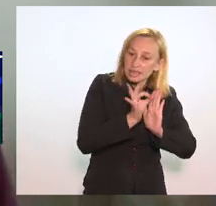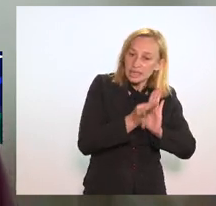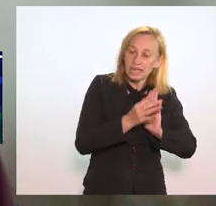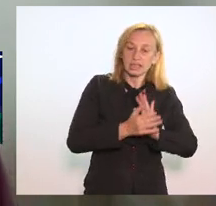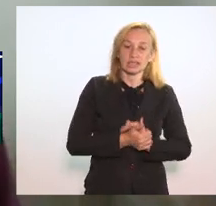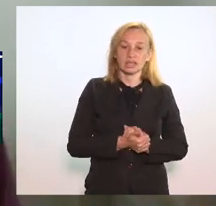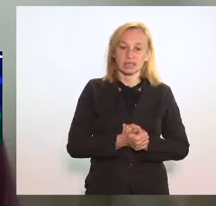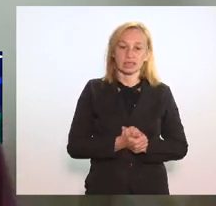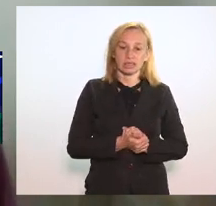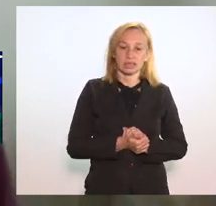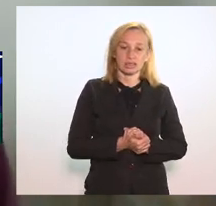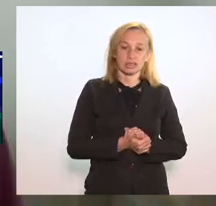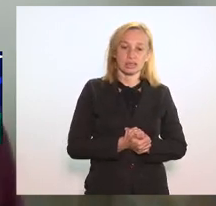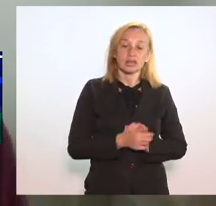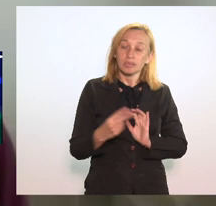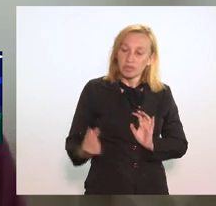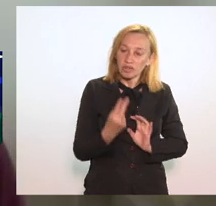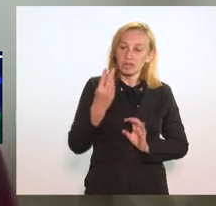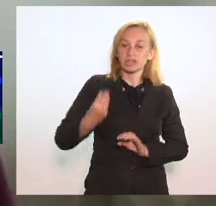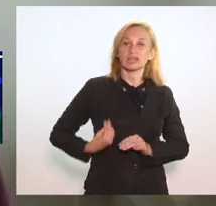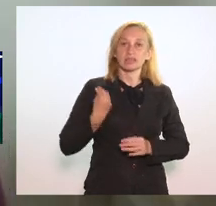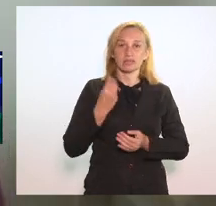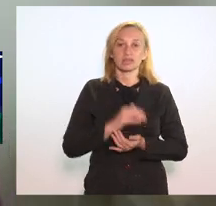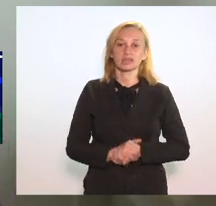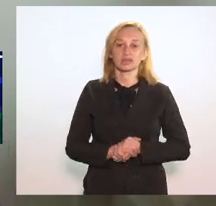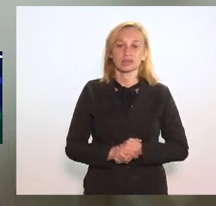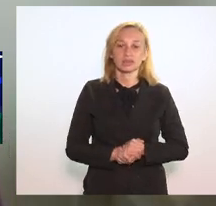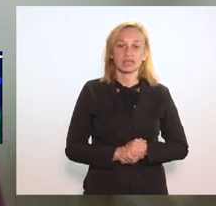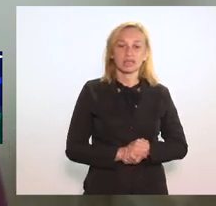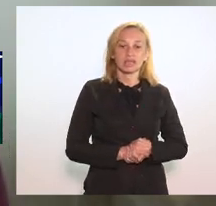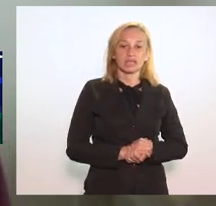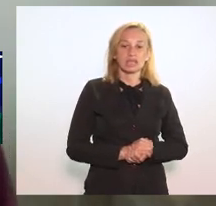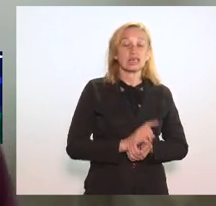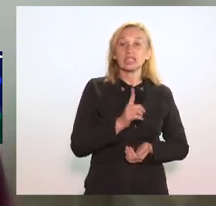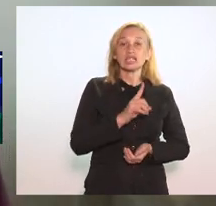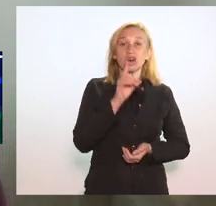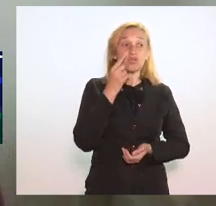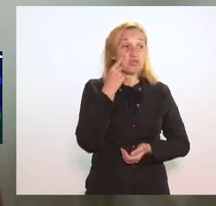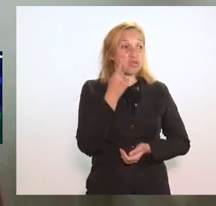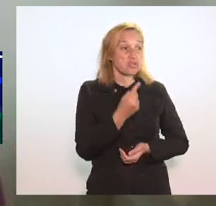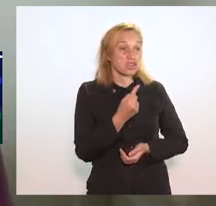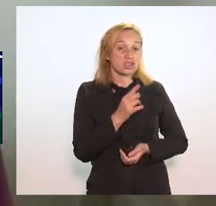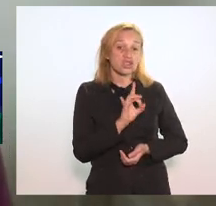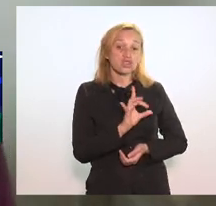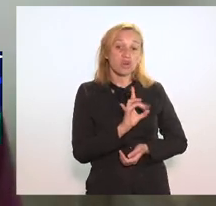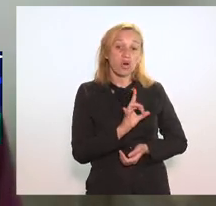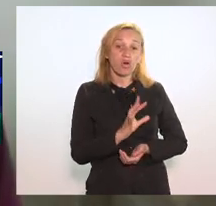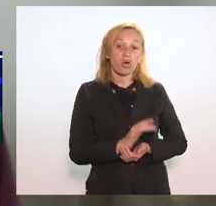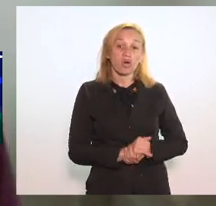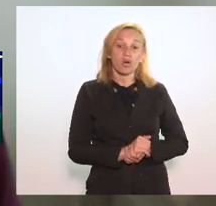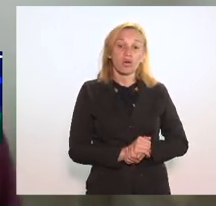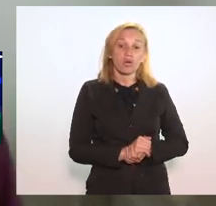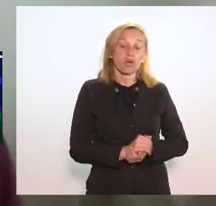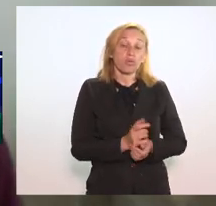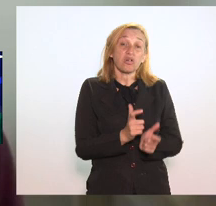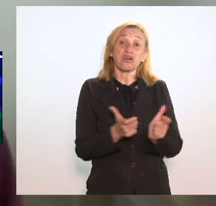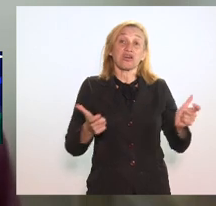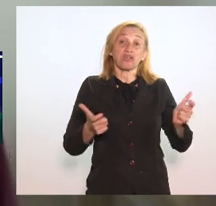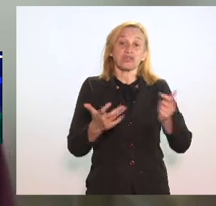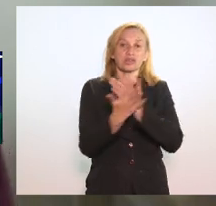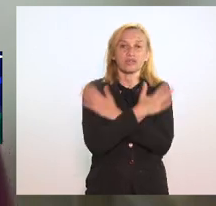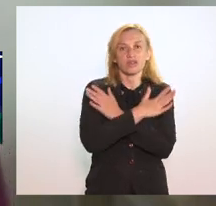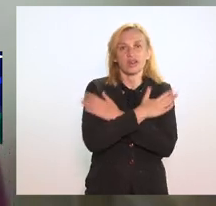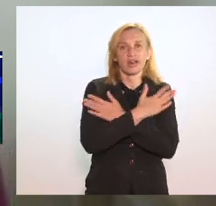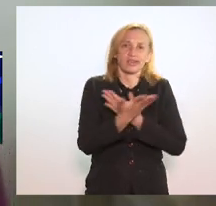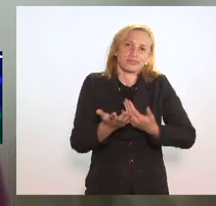restritivos para preservação da vida e não olhasse esse fato por um grande feriado